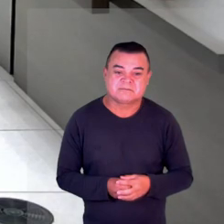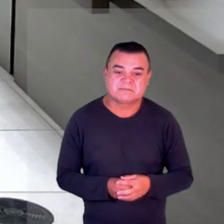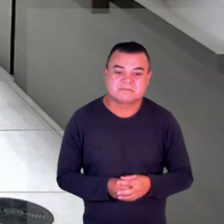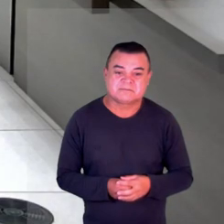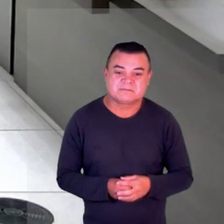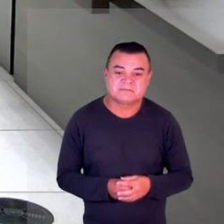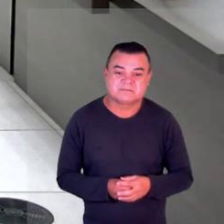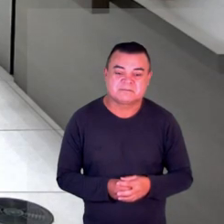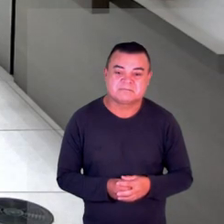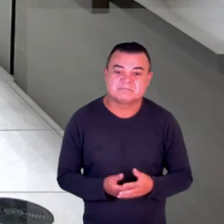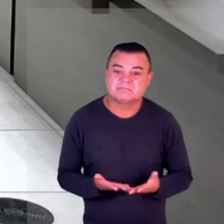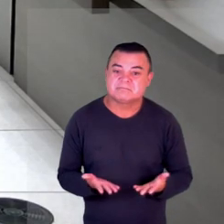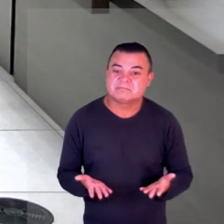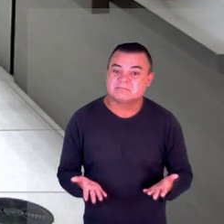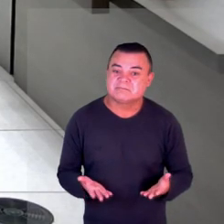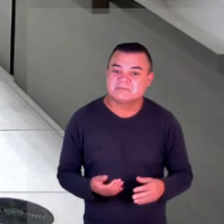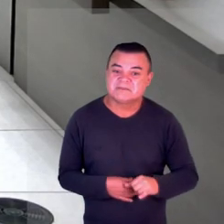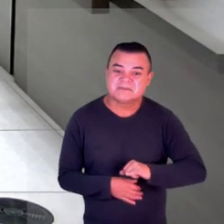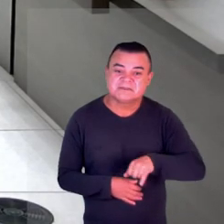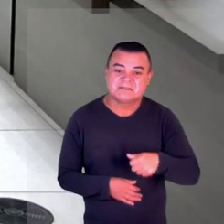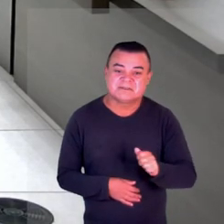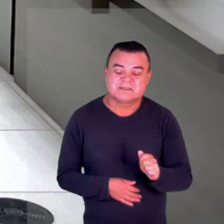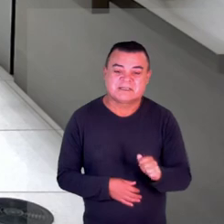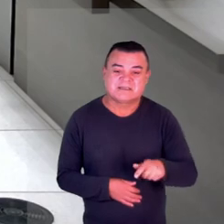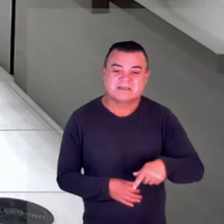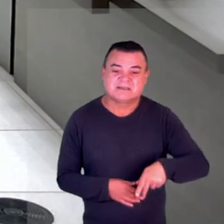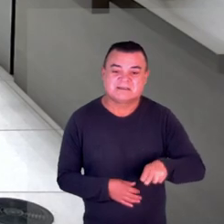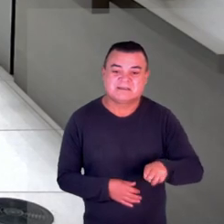Hello ja você me